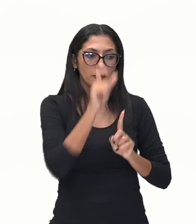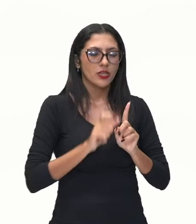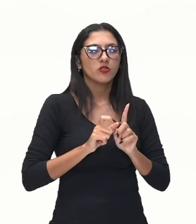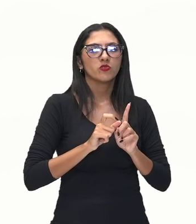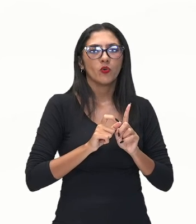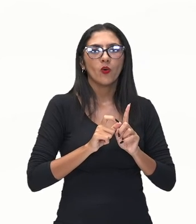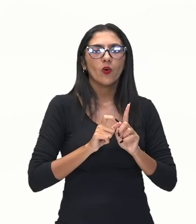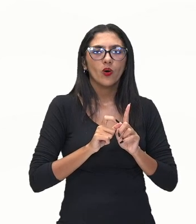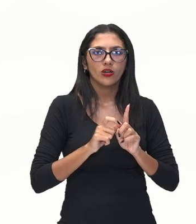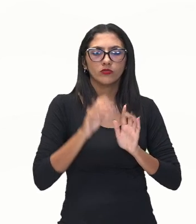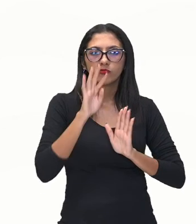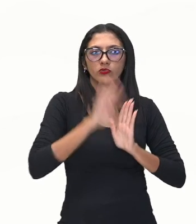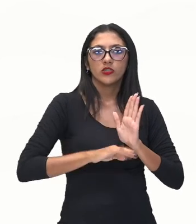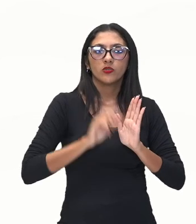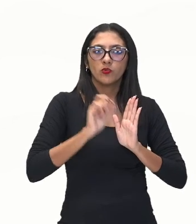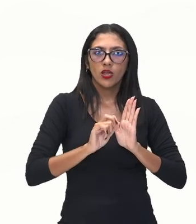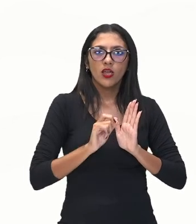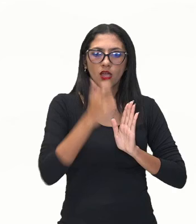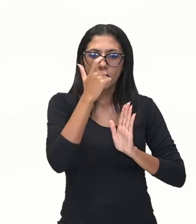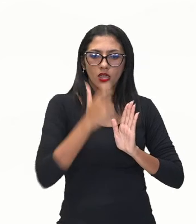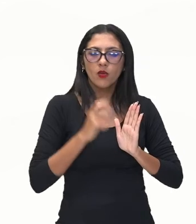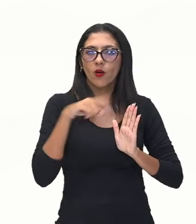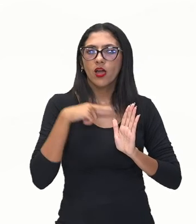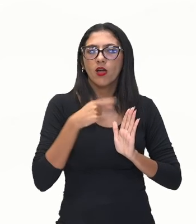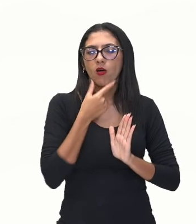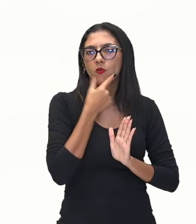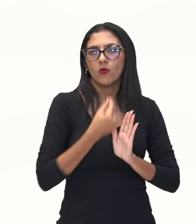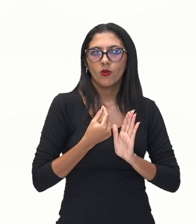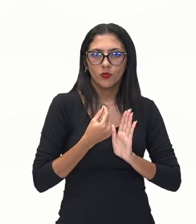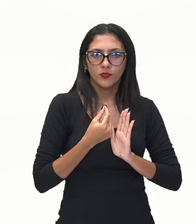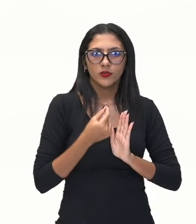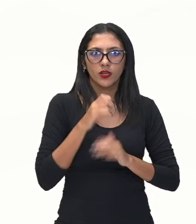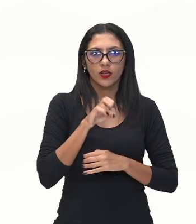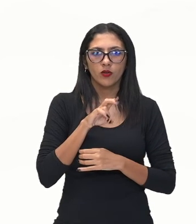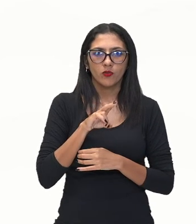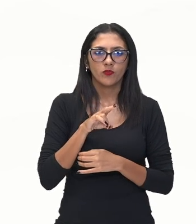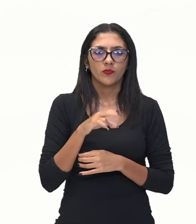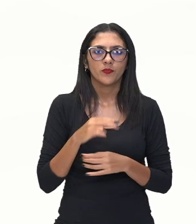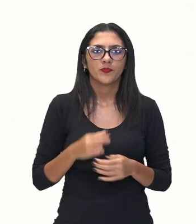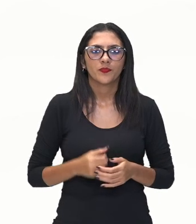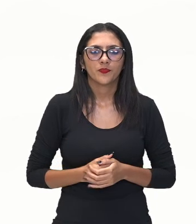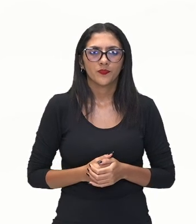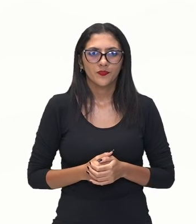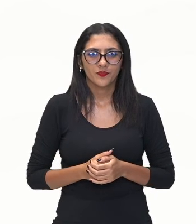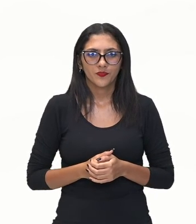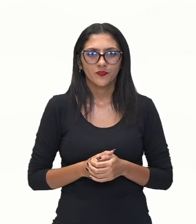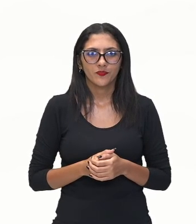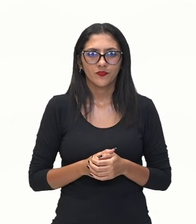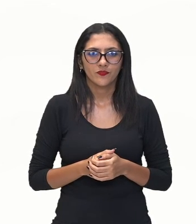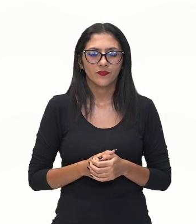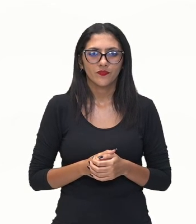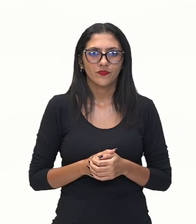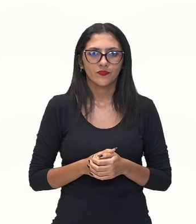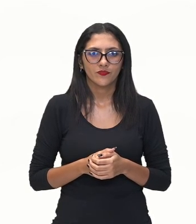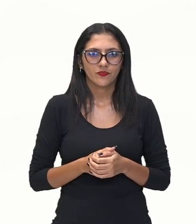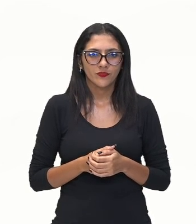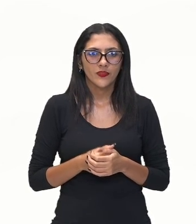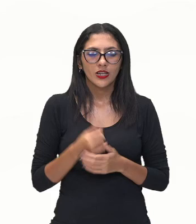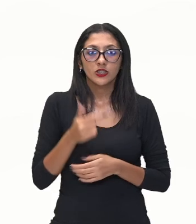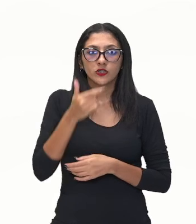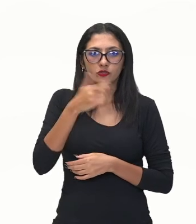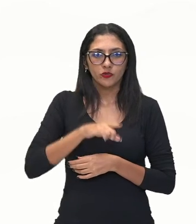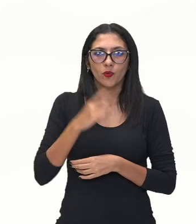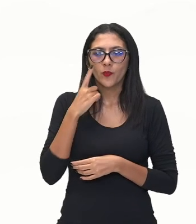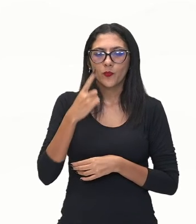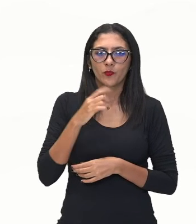pode dizer eu fica. Eu fico, né? Eu fico fora de mim. Do mesmo jeito,